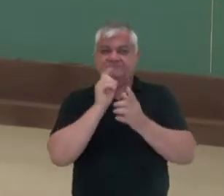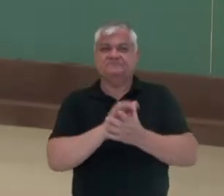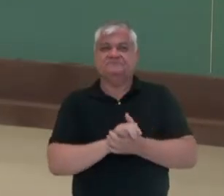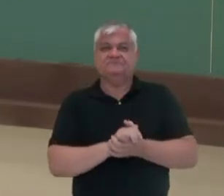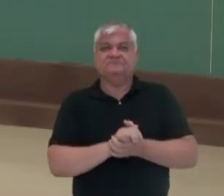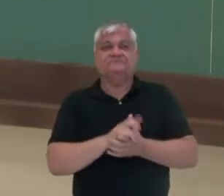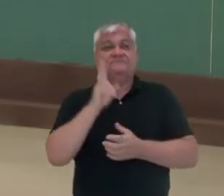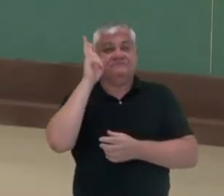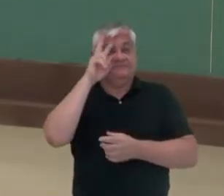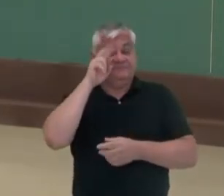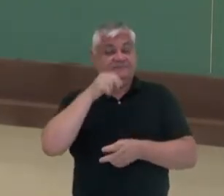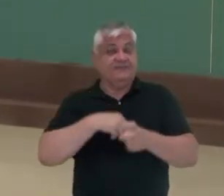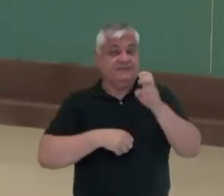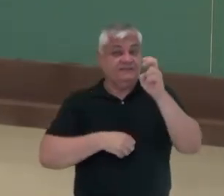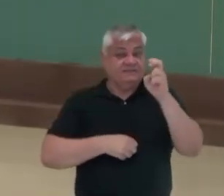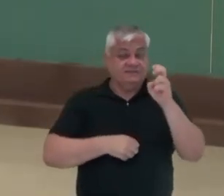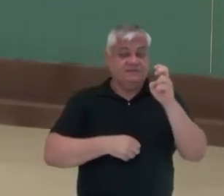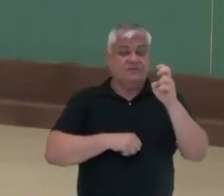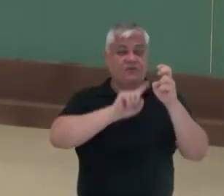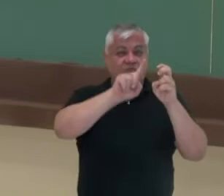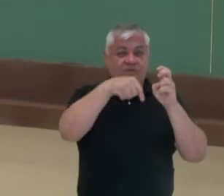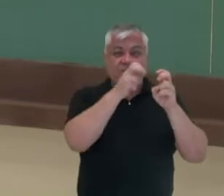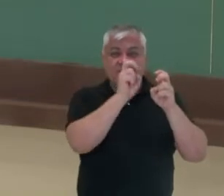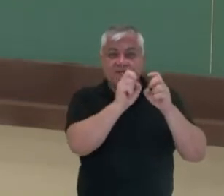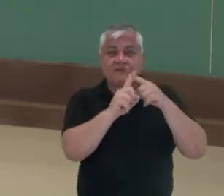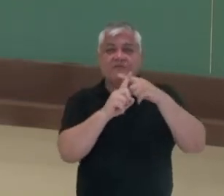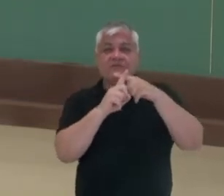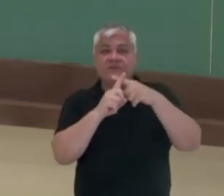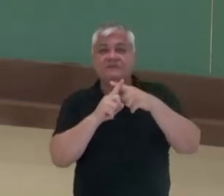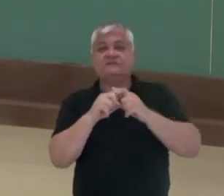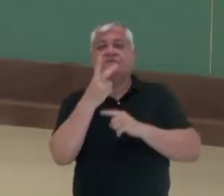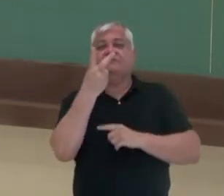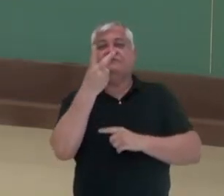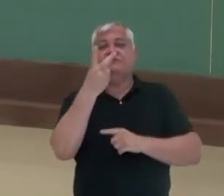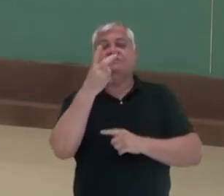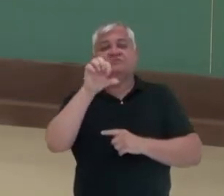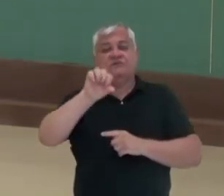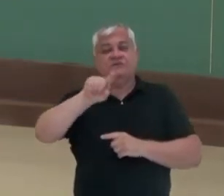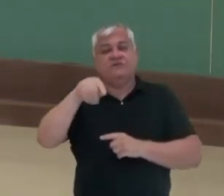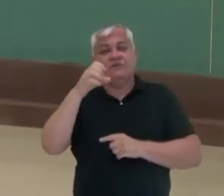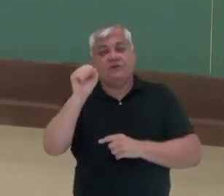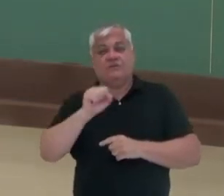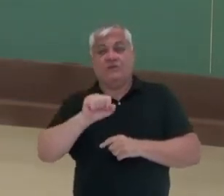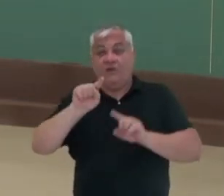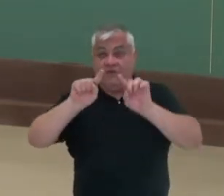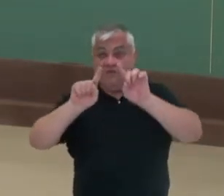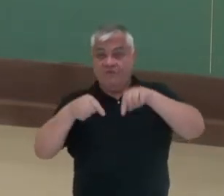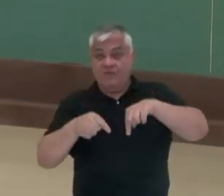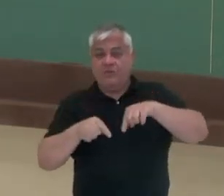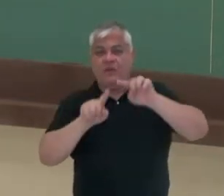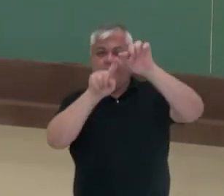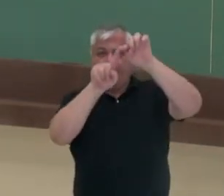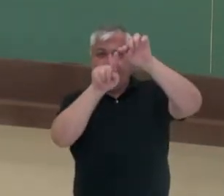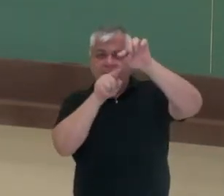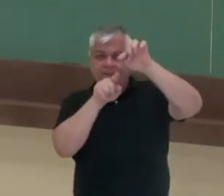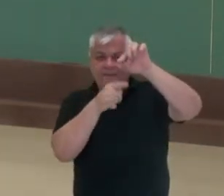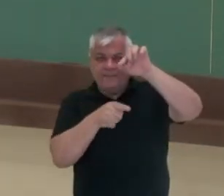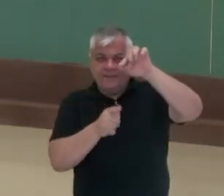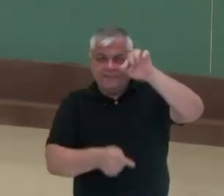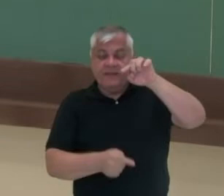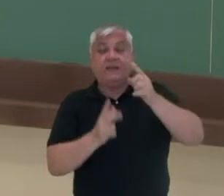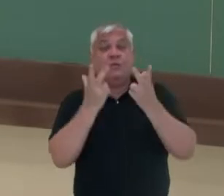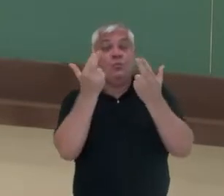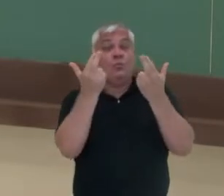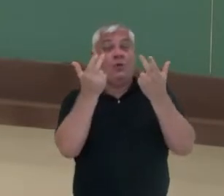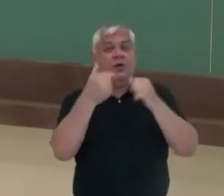aqui, pessoal, na hora de eu multiplicar com vírgula, o que eu tenho que fazer? Eu faço a minha multiplicação normal, como